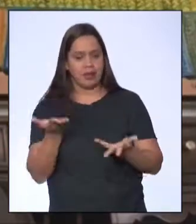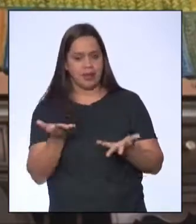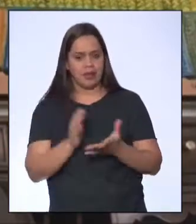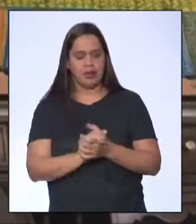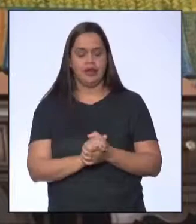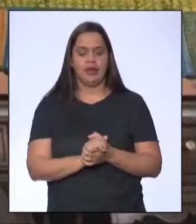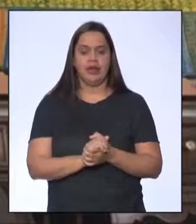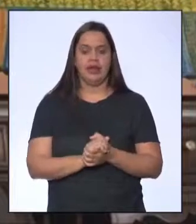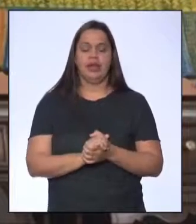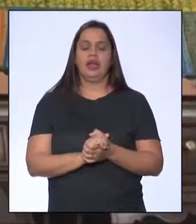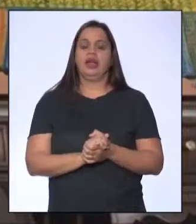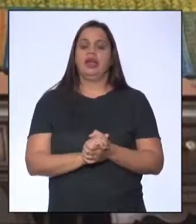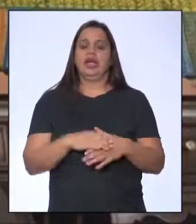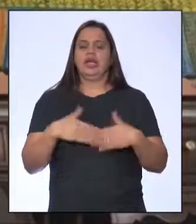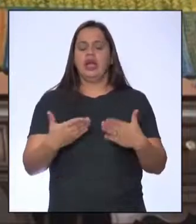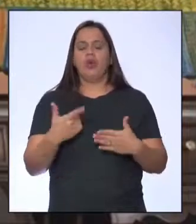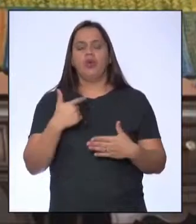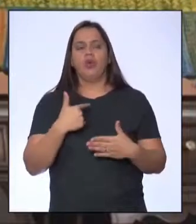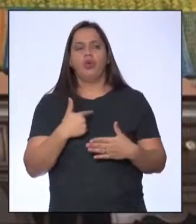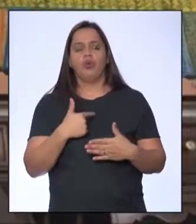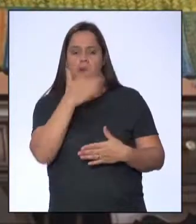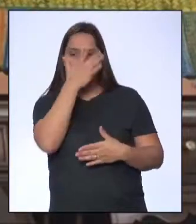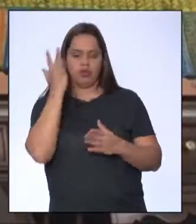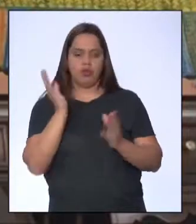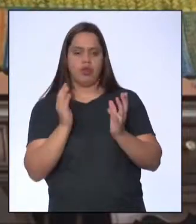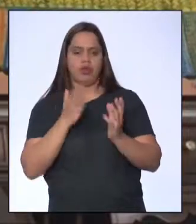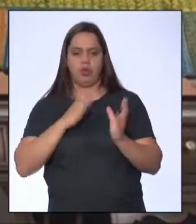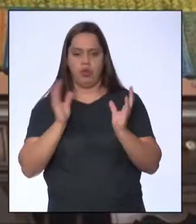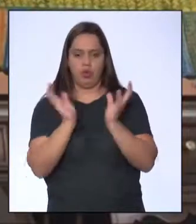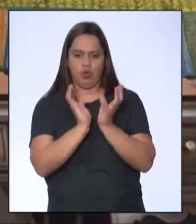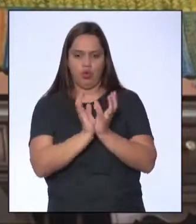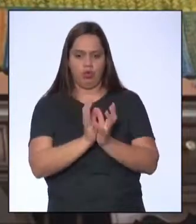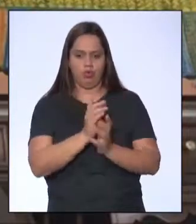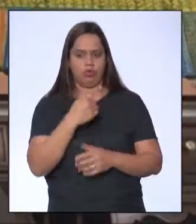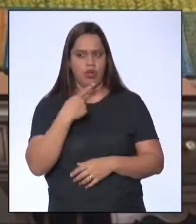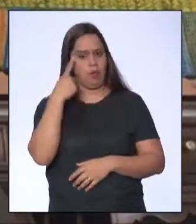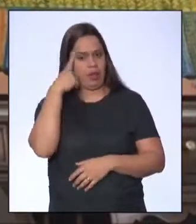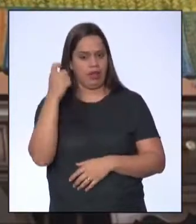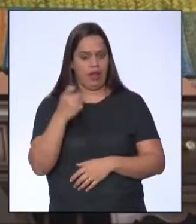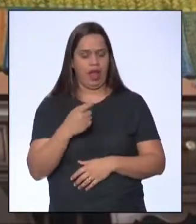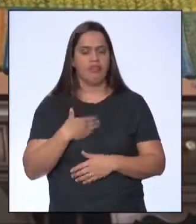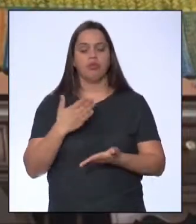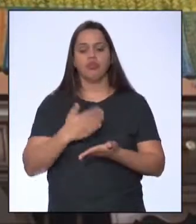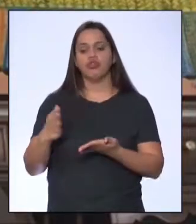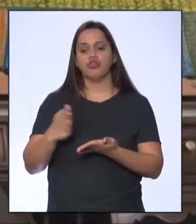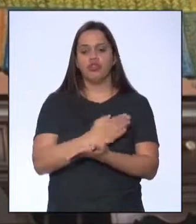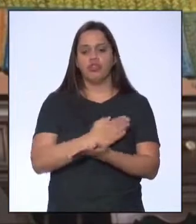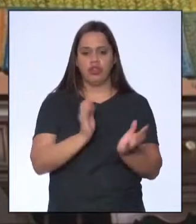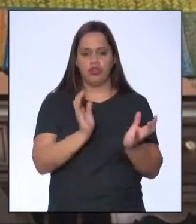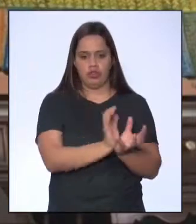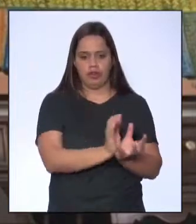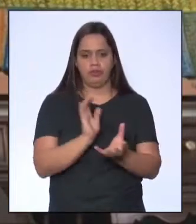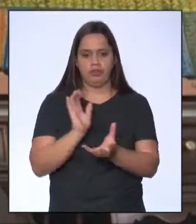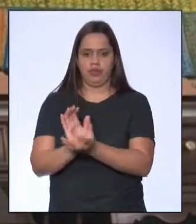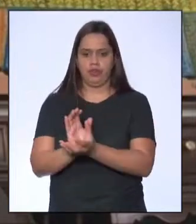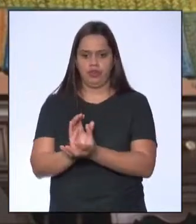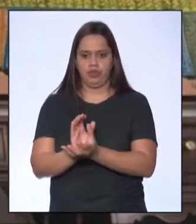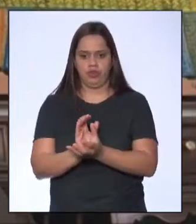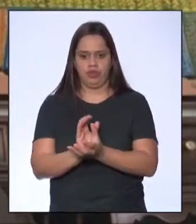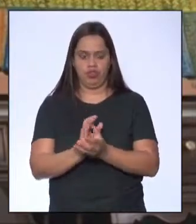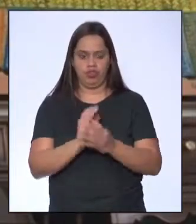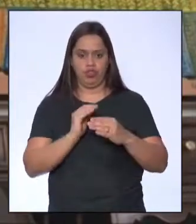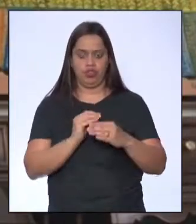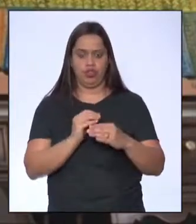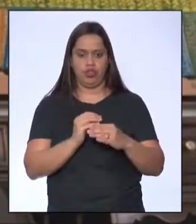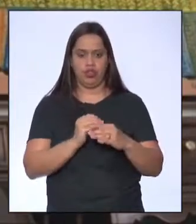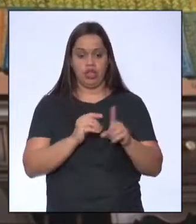alguém, né, da minha equipe sugeriu, vamos dividir a turma em níveis diferentes. Porque